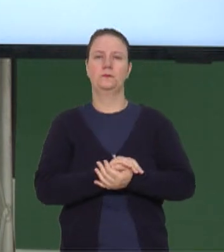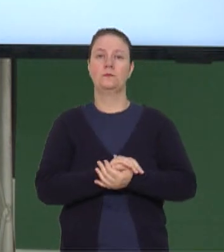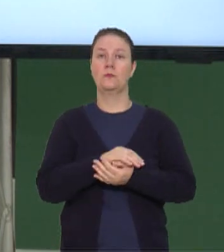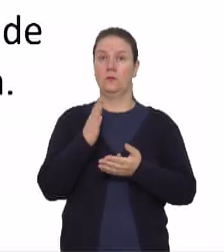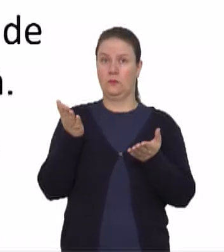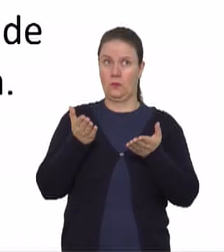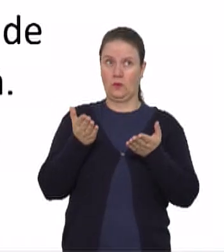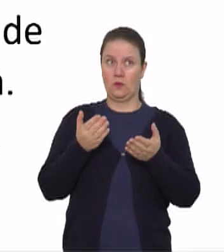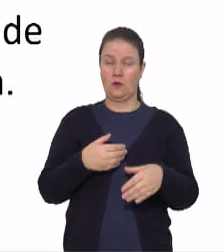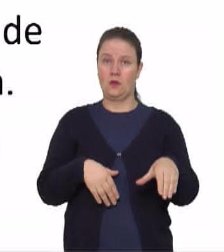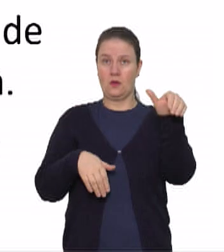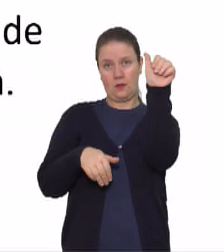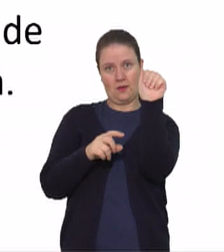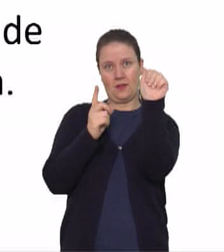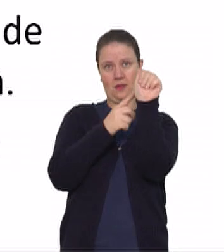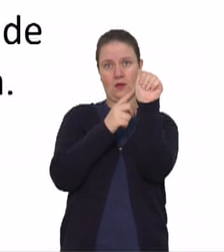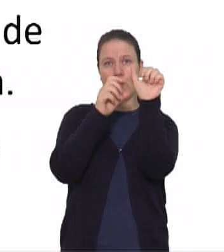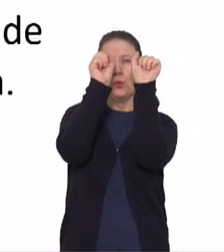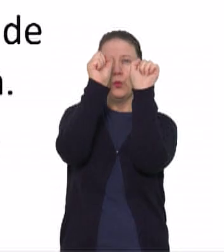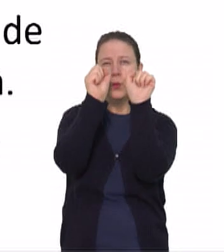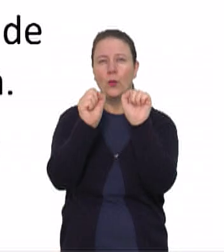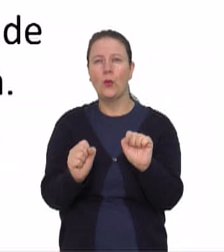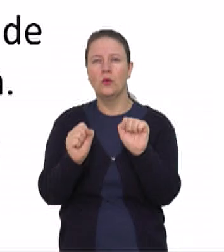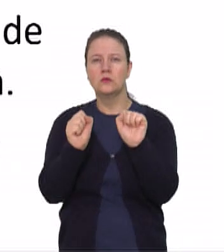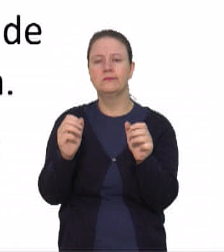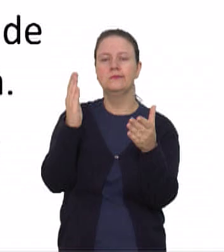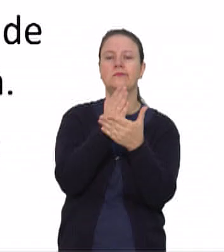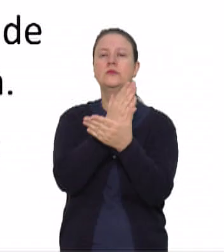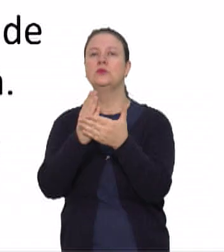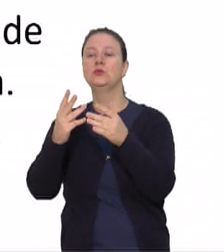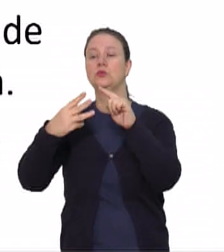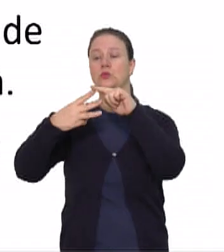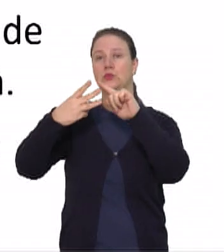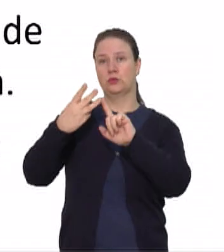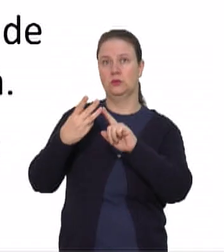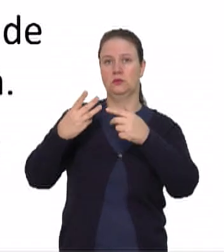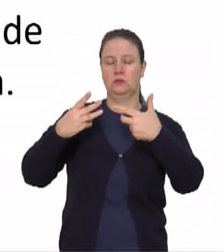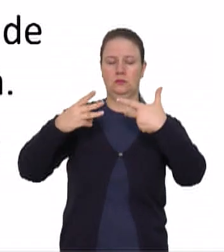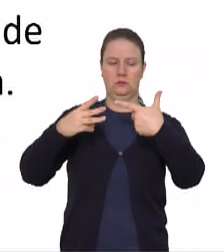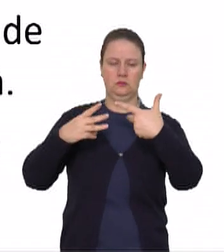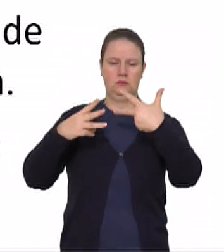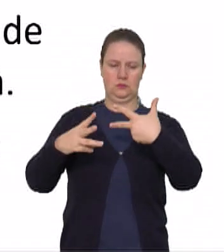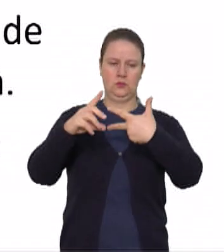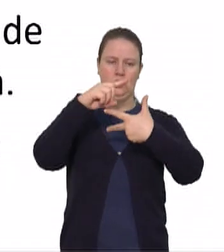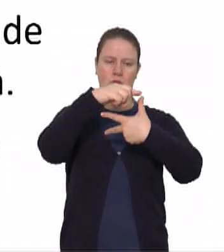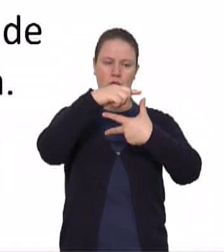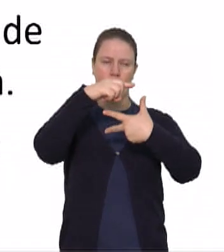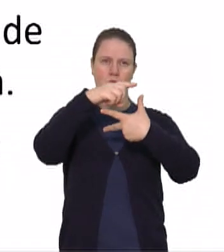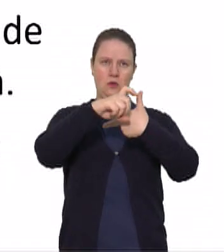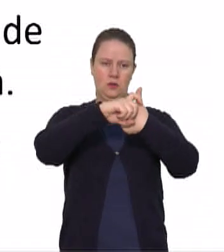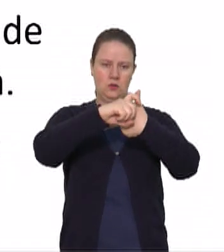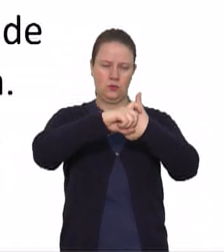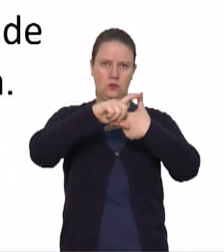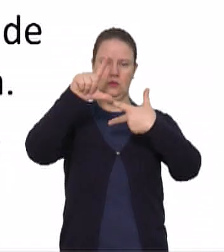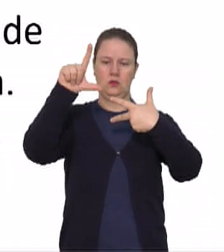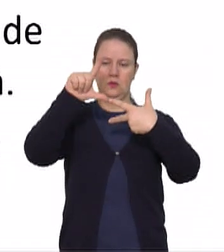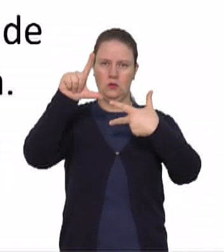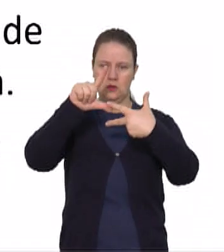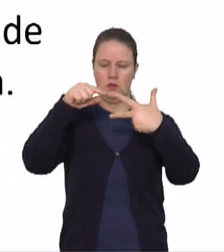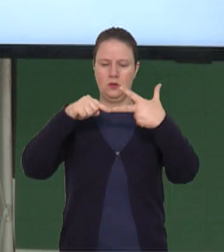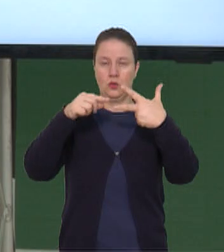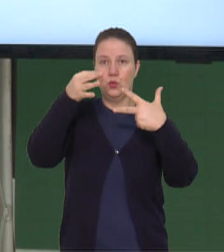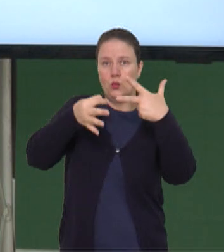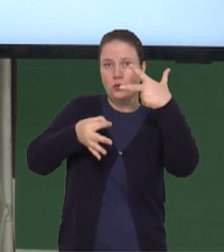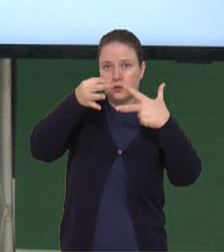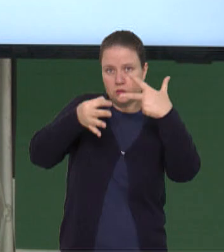Então, a correta é a alternativa A. Os poderes foram divididos em 3, executivo, legislativo e judiciário, tá? Após